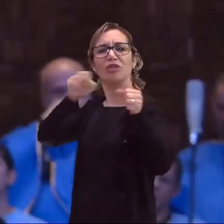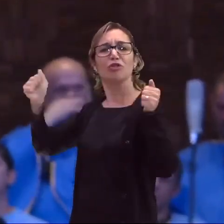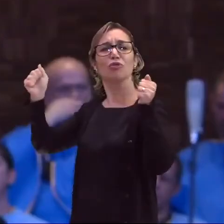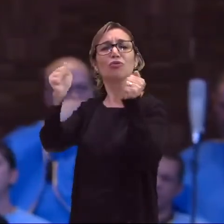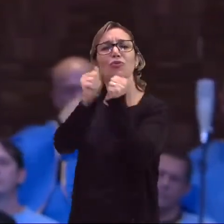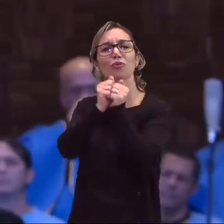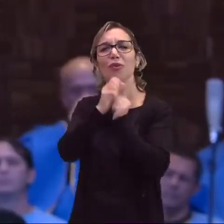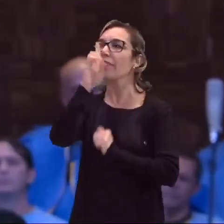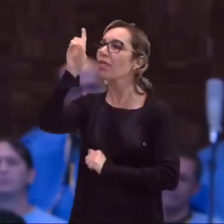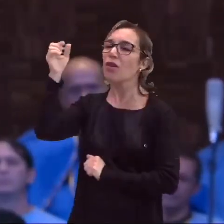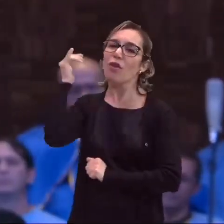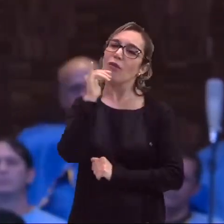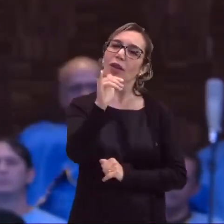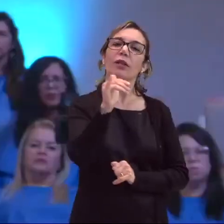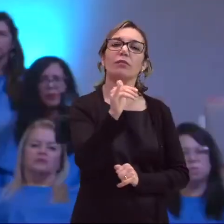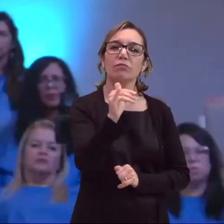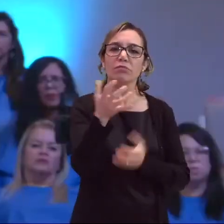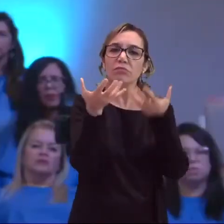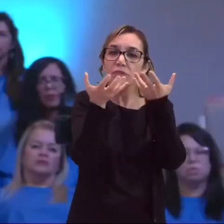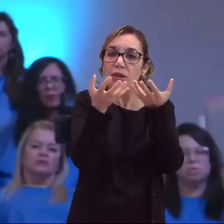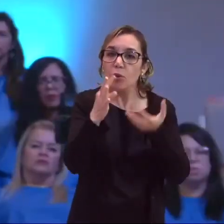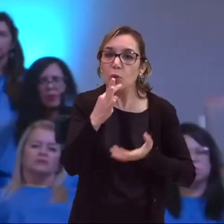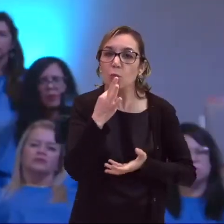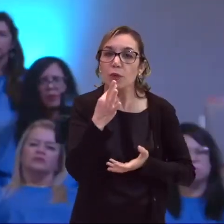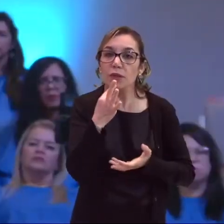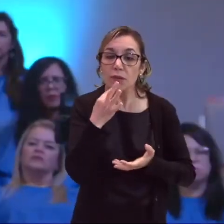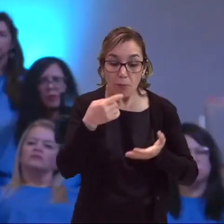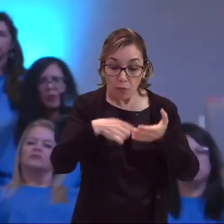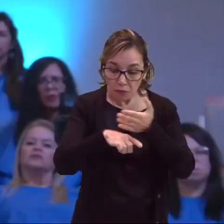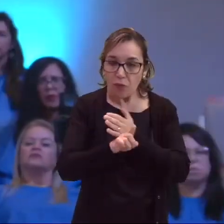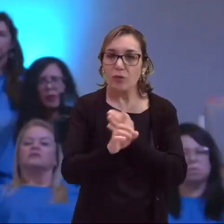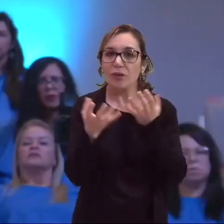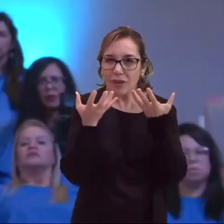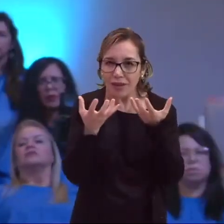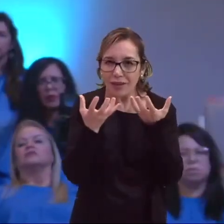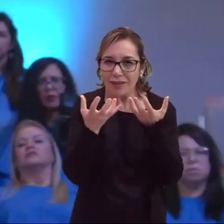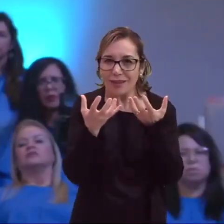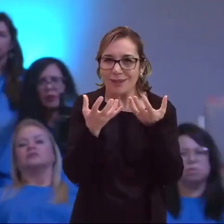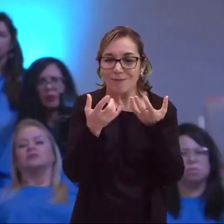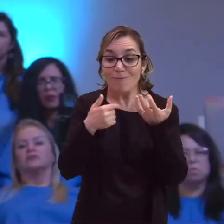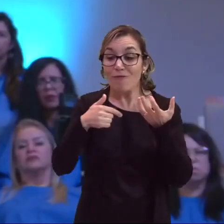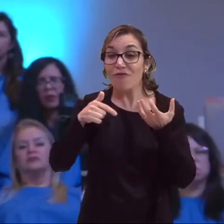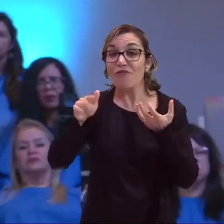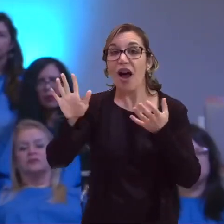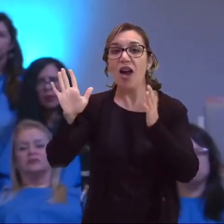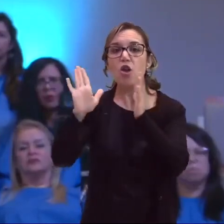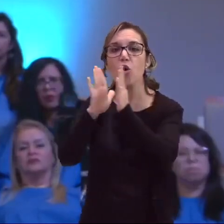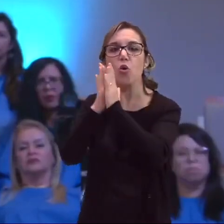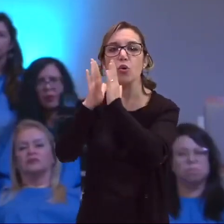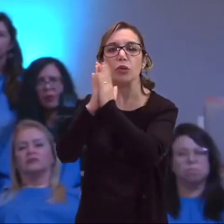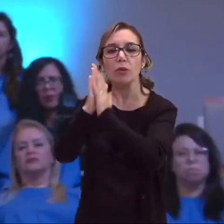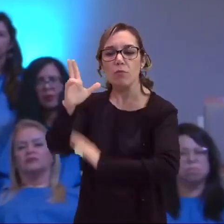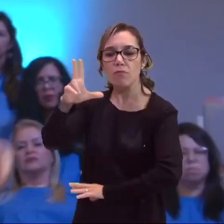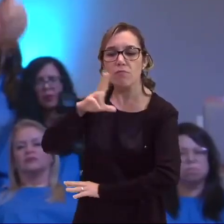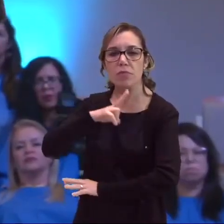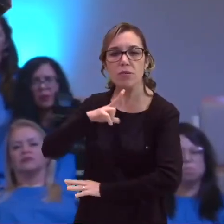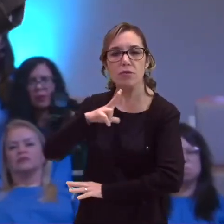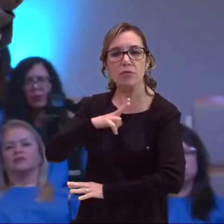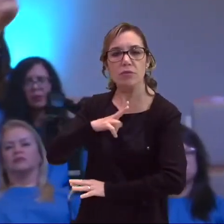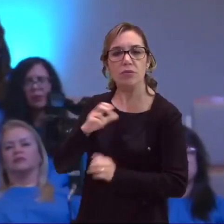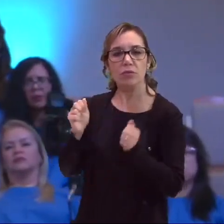disse que quer me conhecer então faz da oração a busca de intimidade comigo